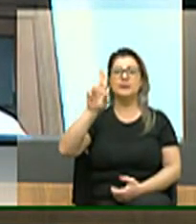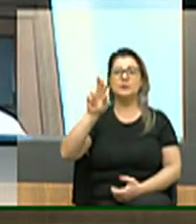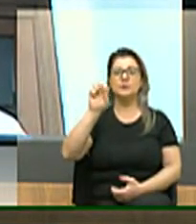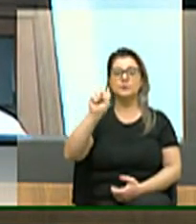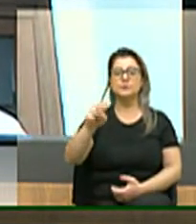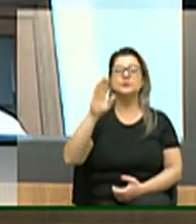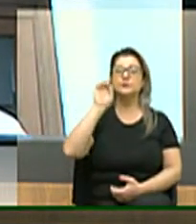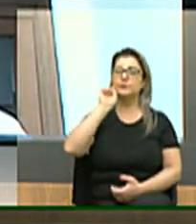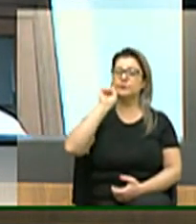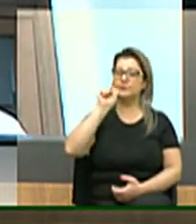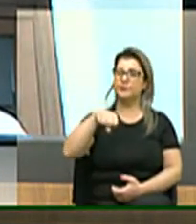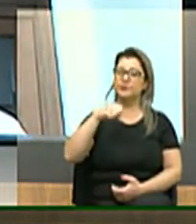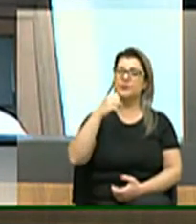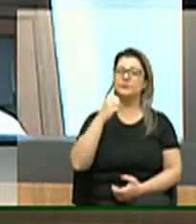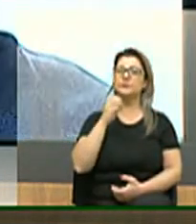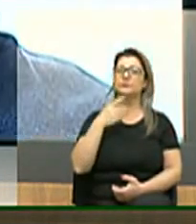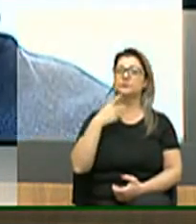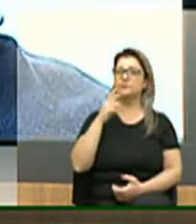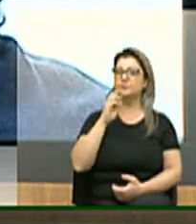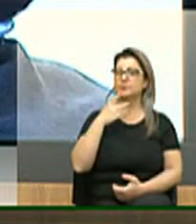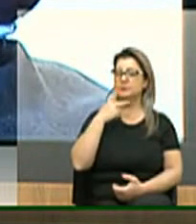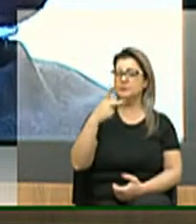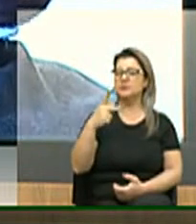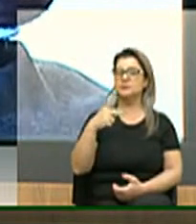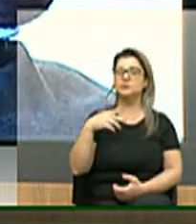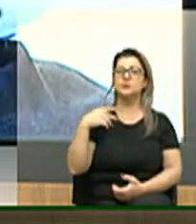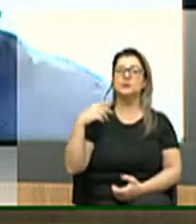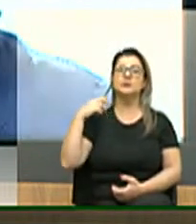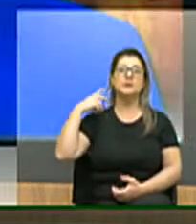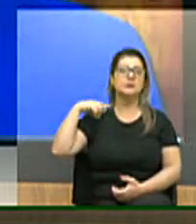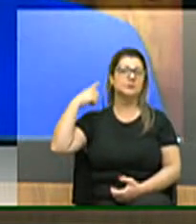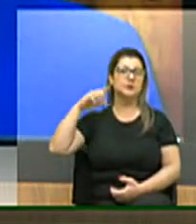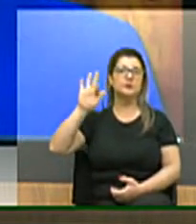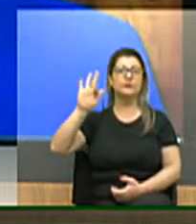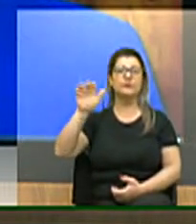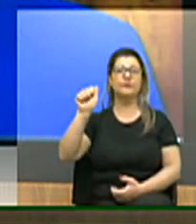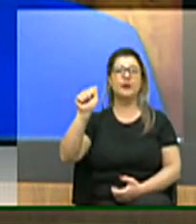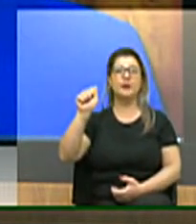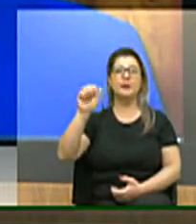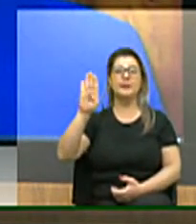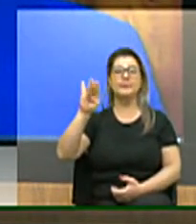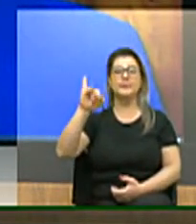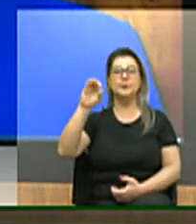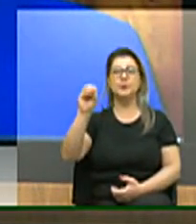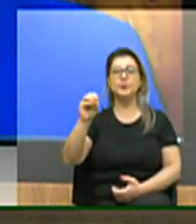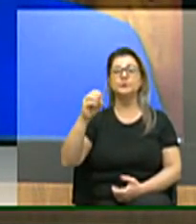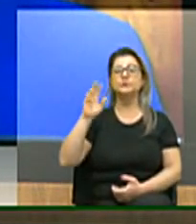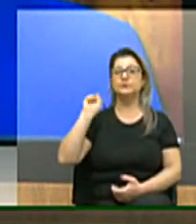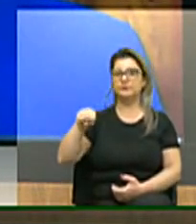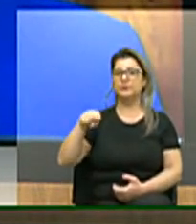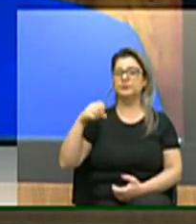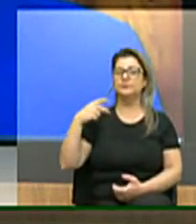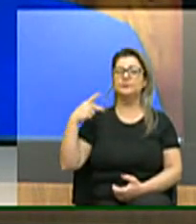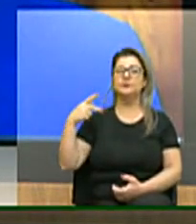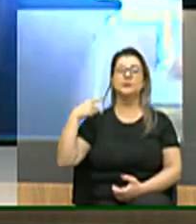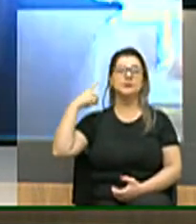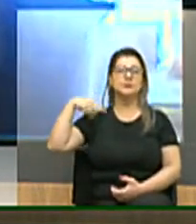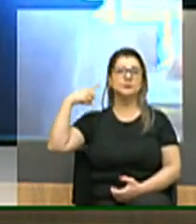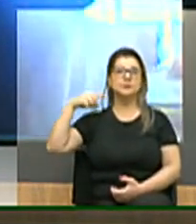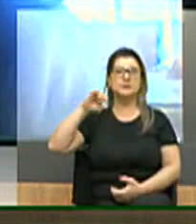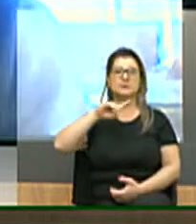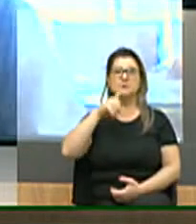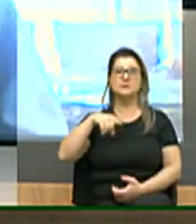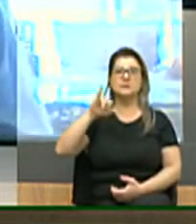Favorável, senhor presidente. Deputado Pedro Pereira. Favorável. Deputada Zilá Breitenbach.